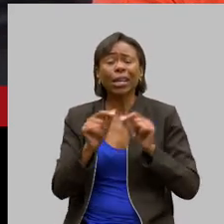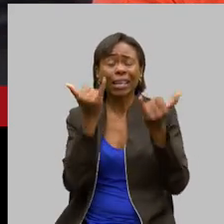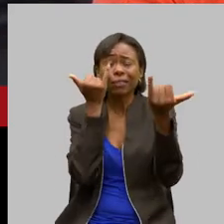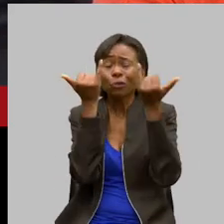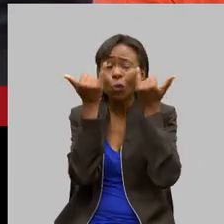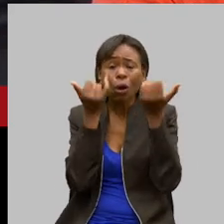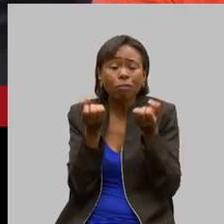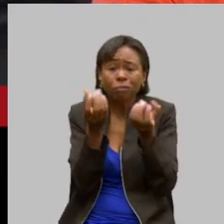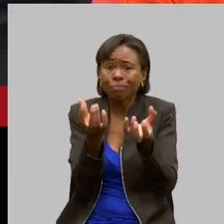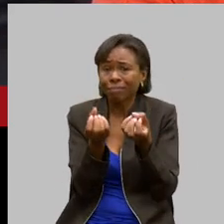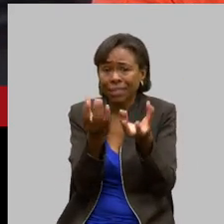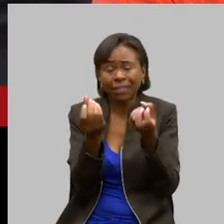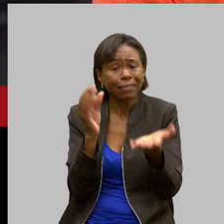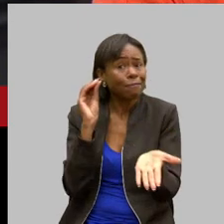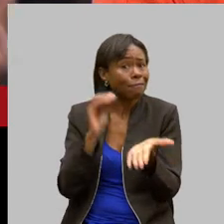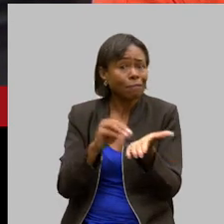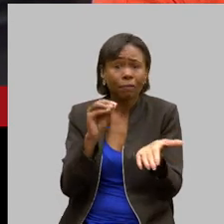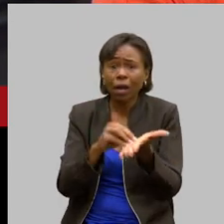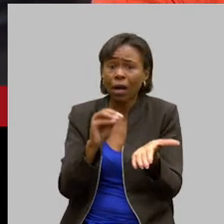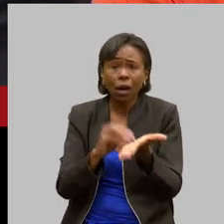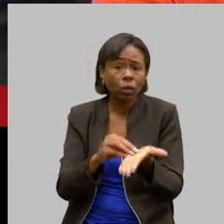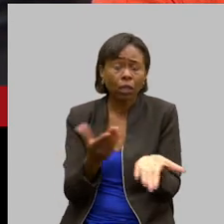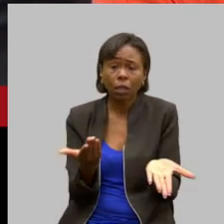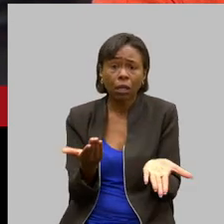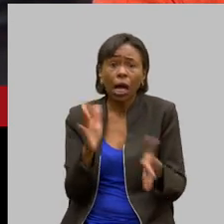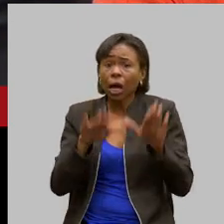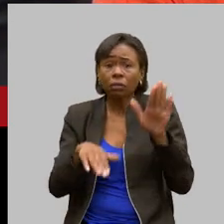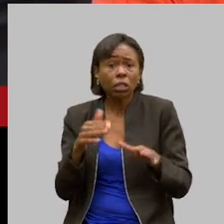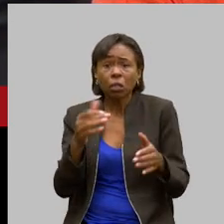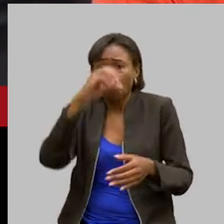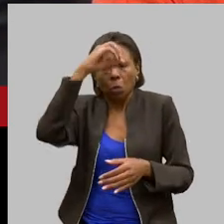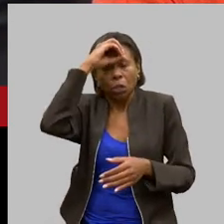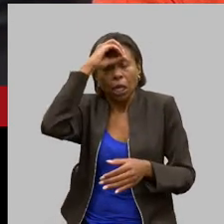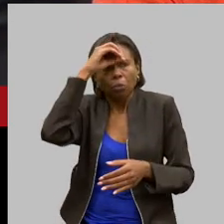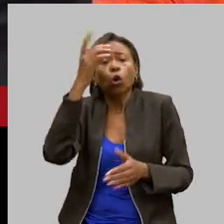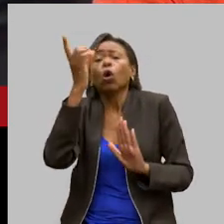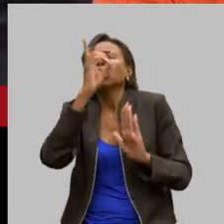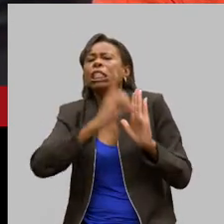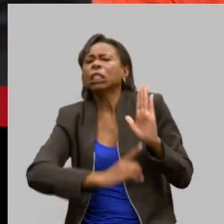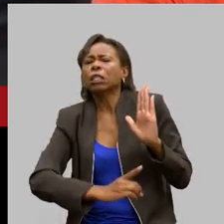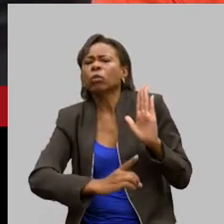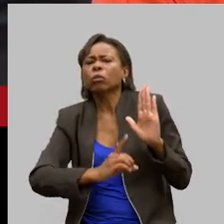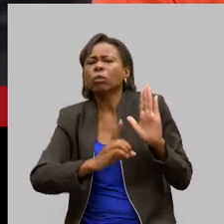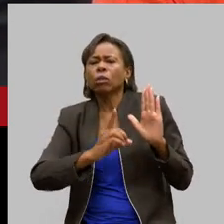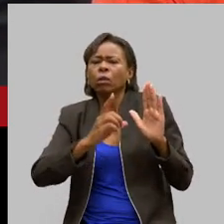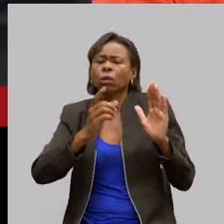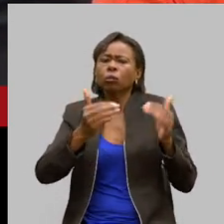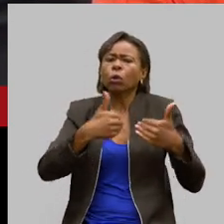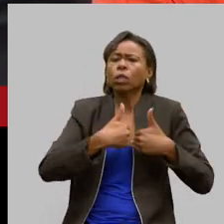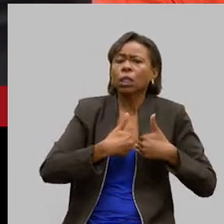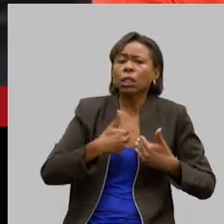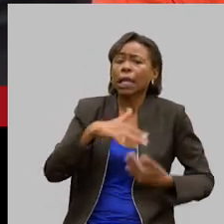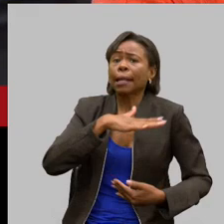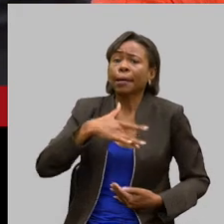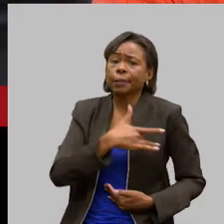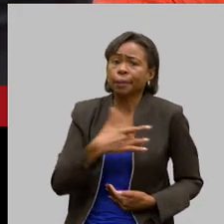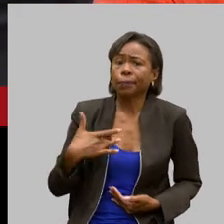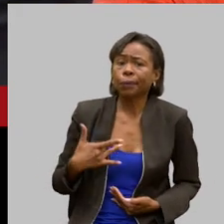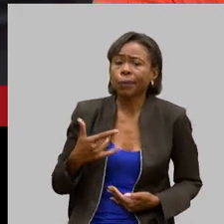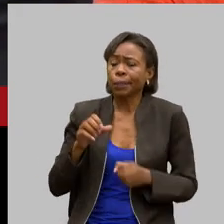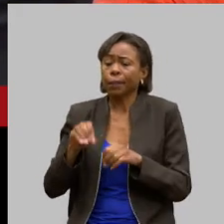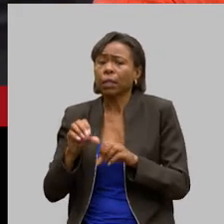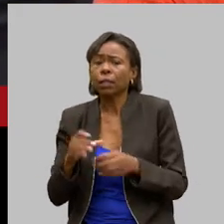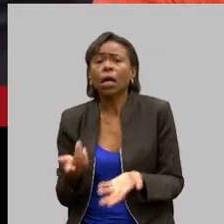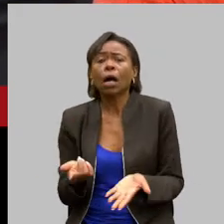gente muitas das vezes não tem acesso aos direitos quais são os direitos dos autistas no campo da Saúde da educação O que é passível de ser